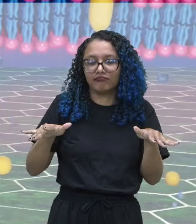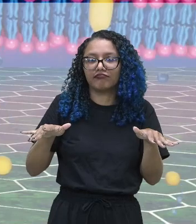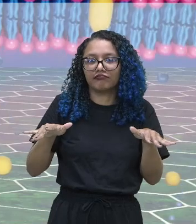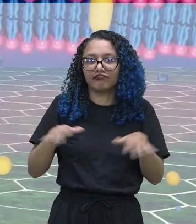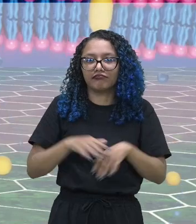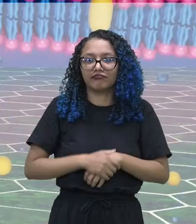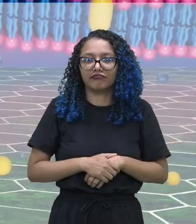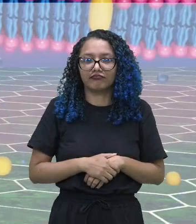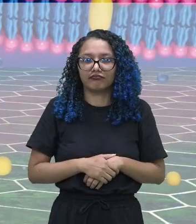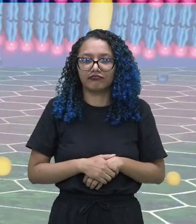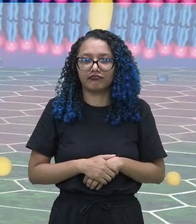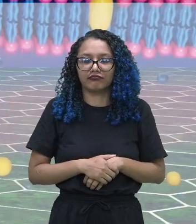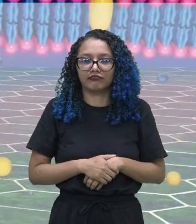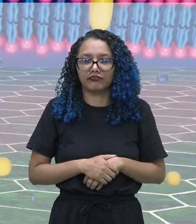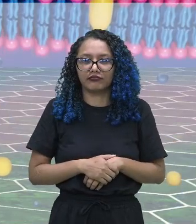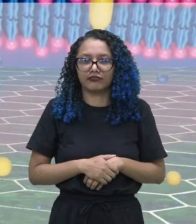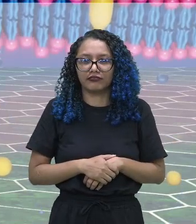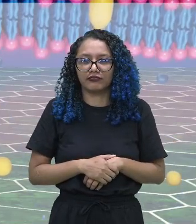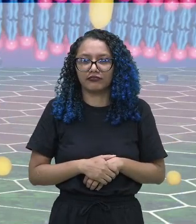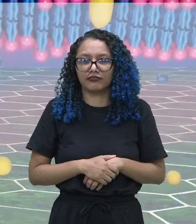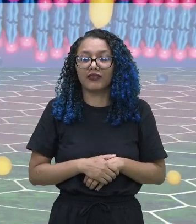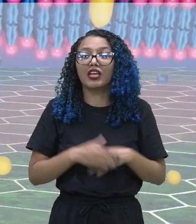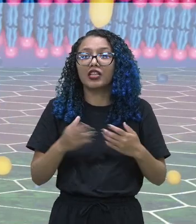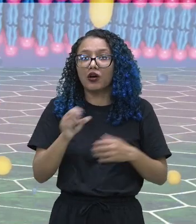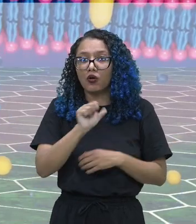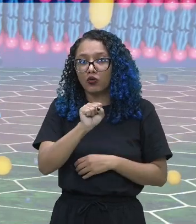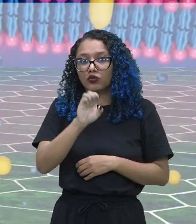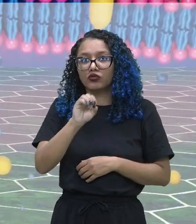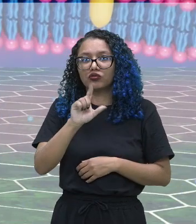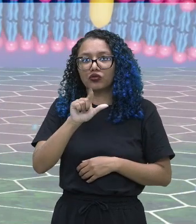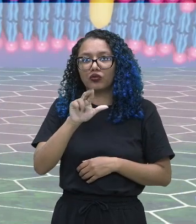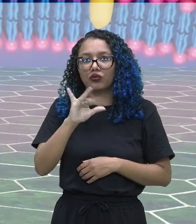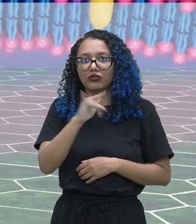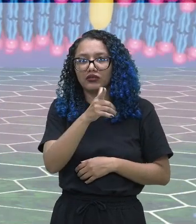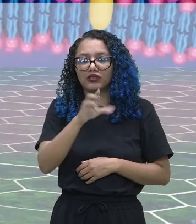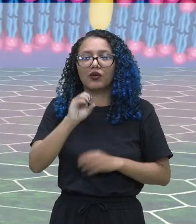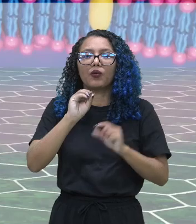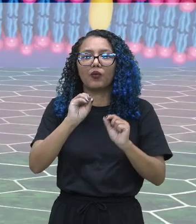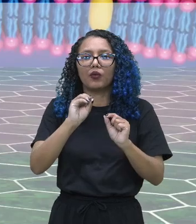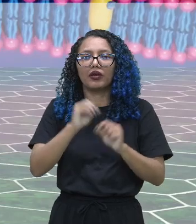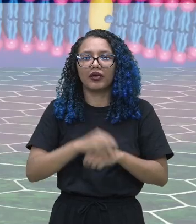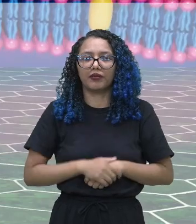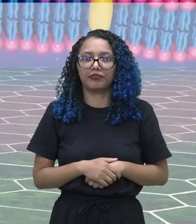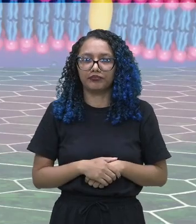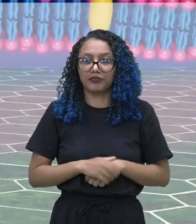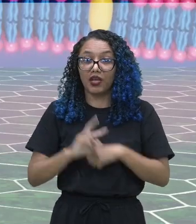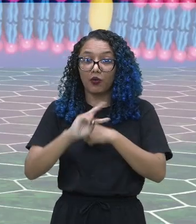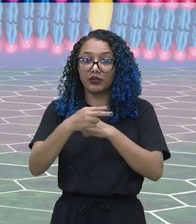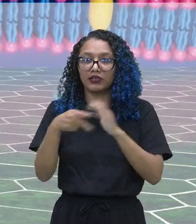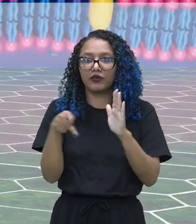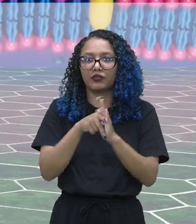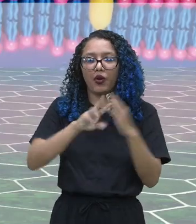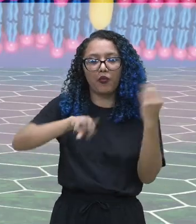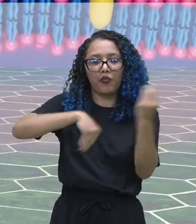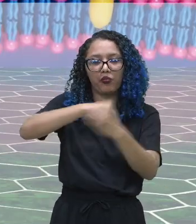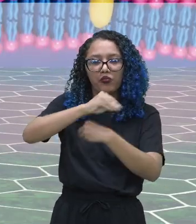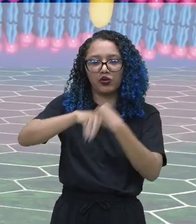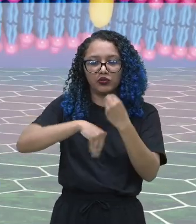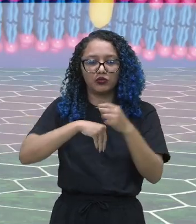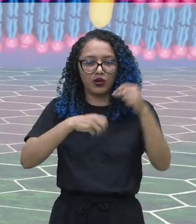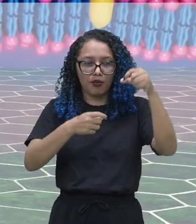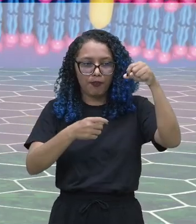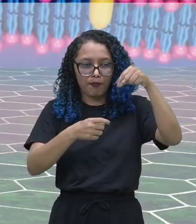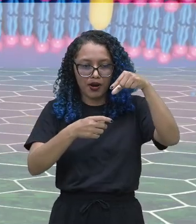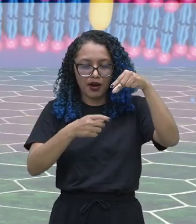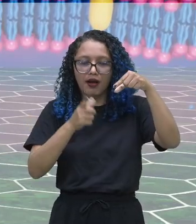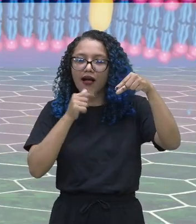A solução é denominado resultado dessa mistura. Vai chegar um momento que todos